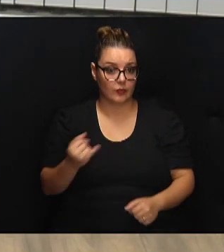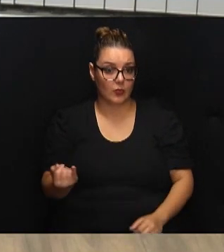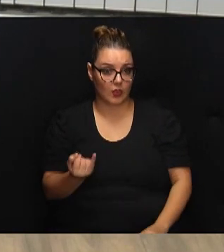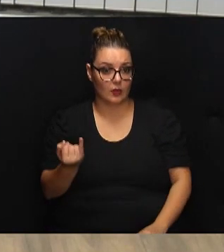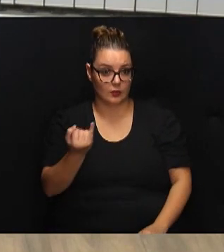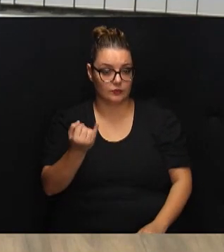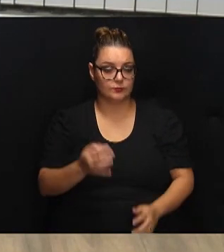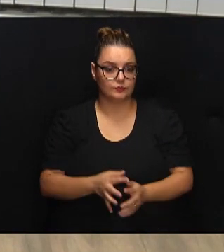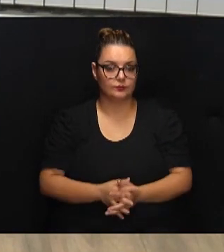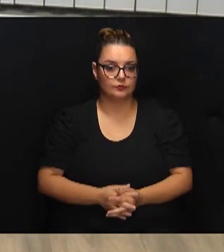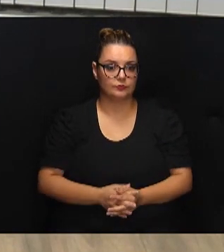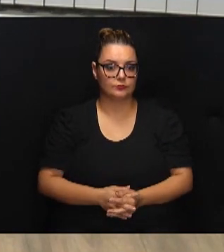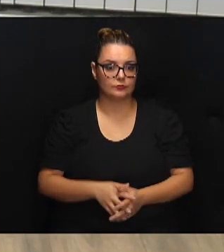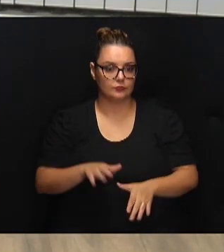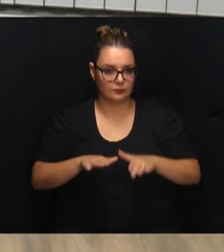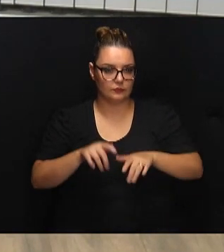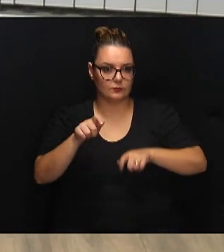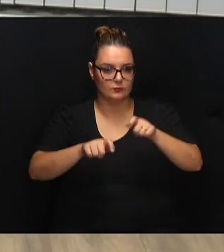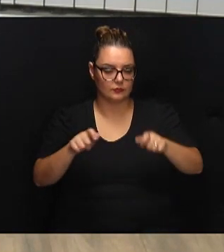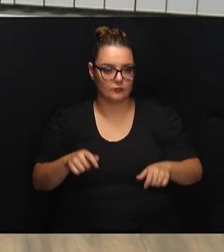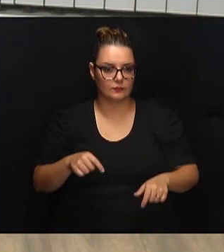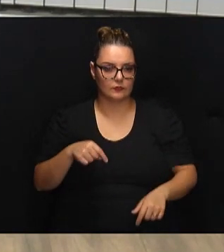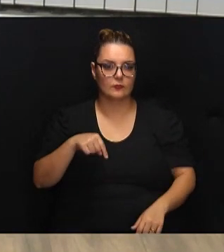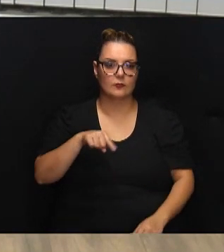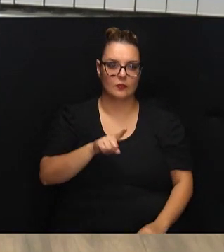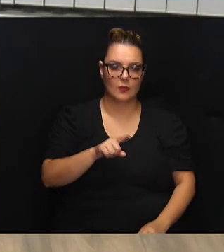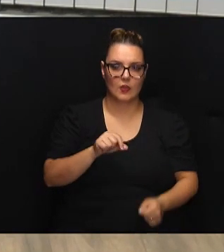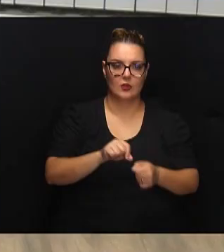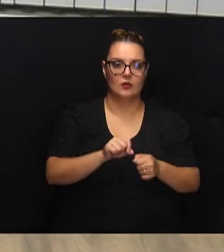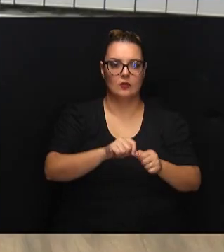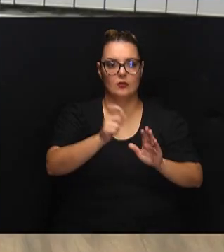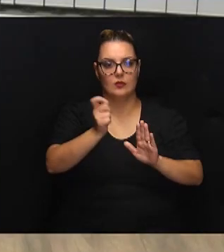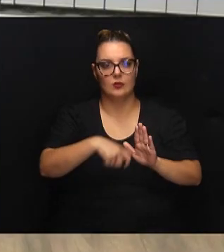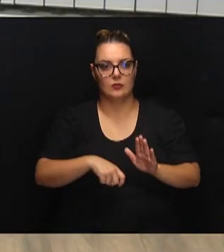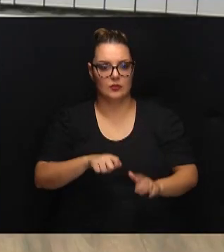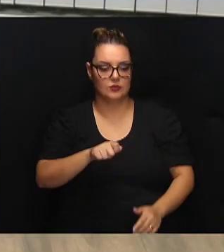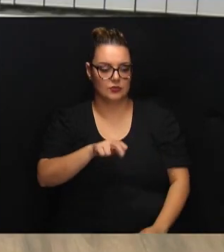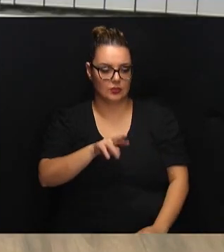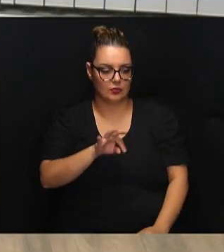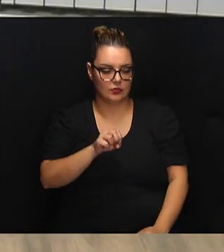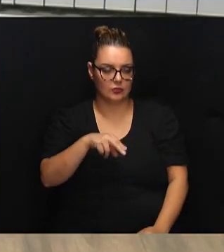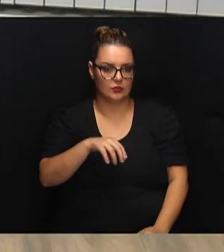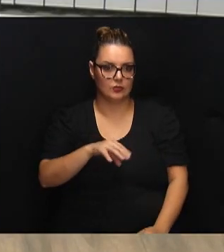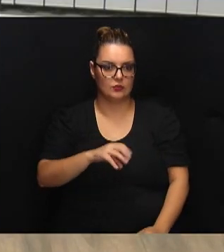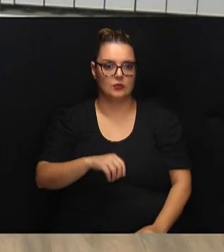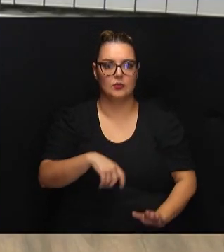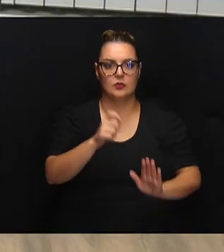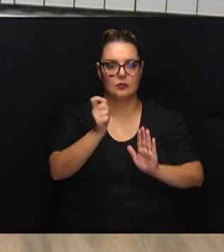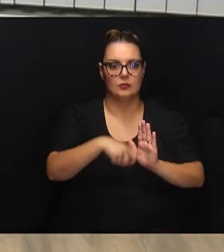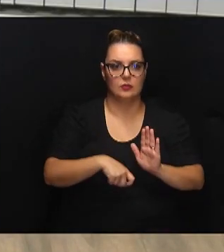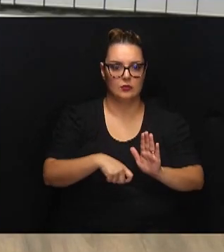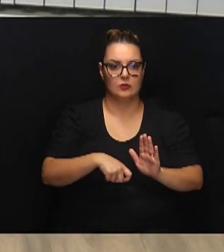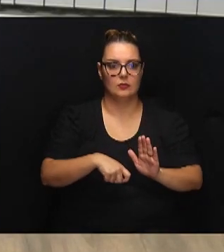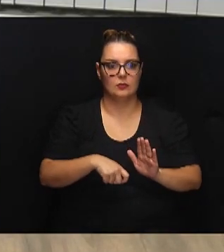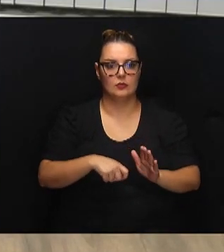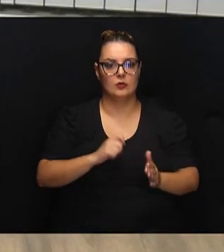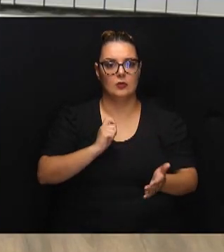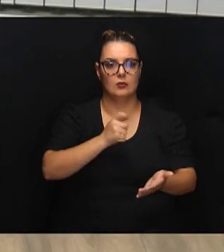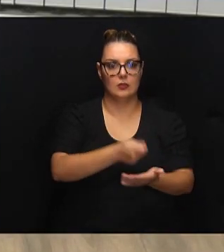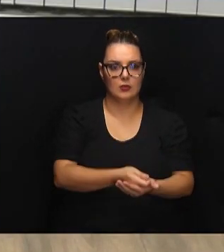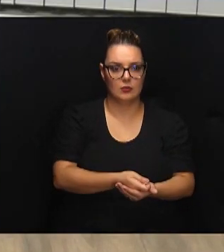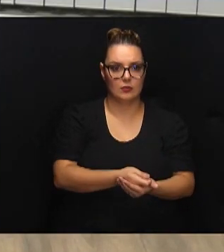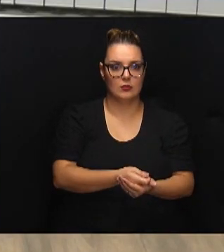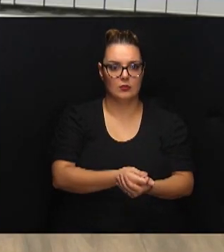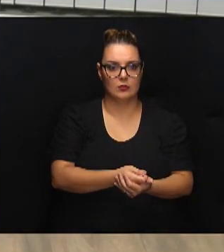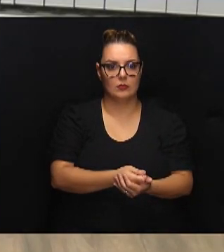porque às vezes as pessoas, elas vão lá e fazem o registro de autônomo, simplesmente o registro de autônomo e pagam para poder